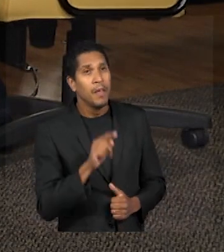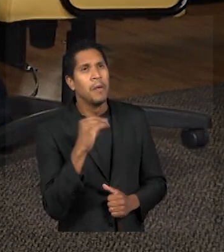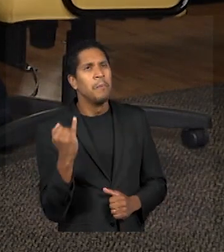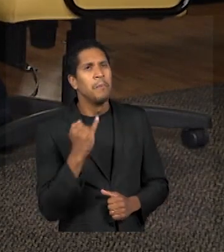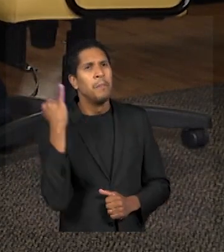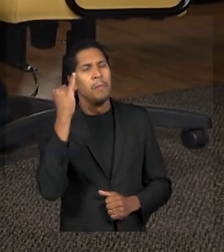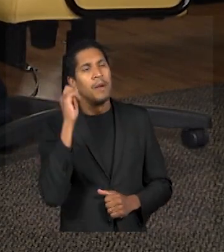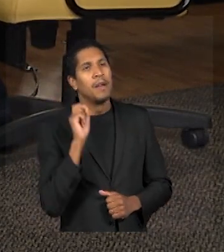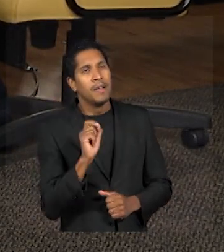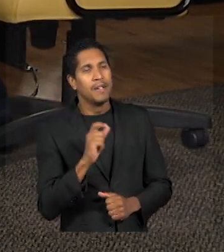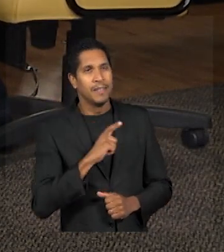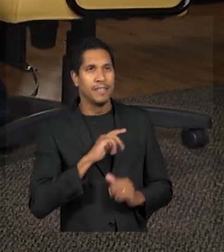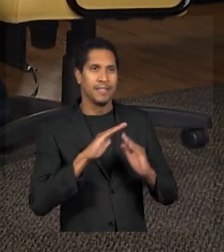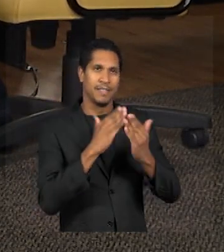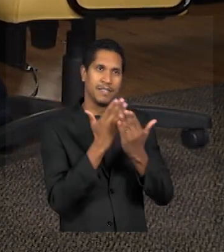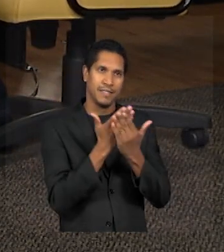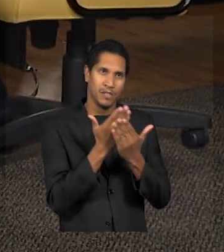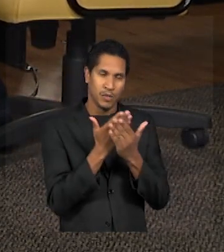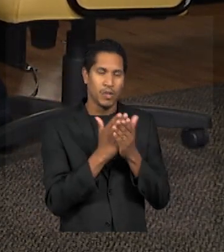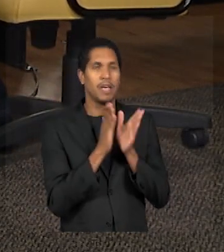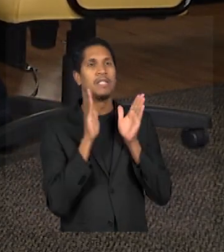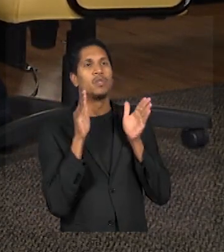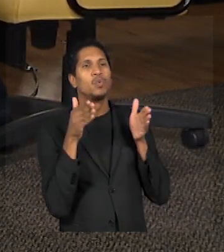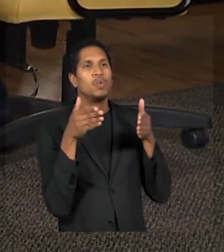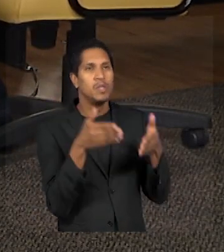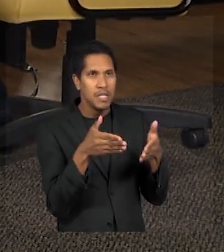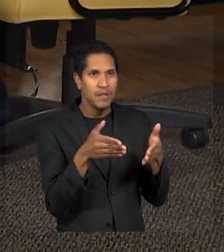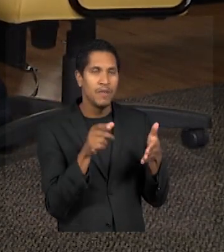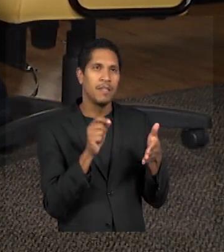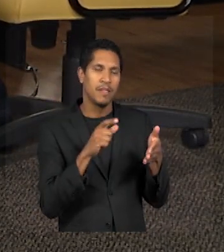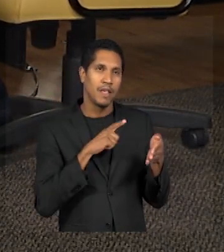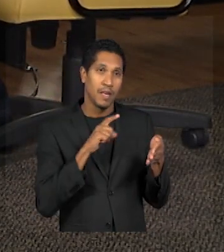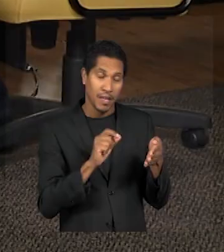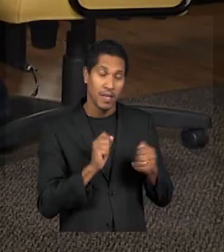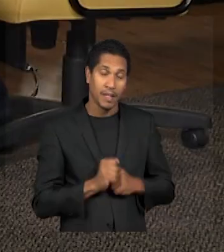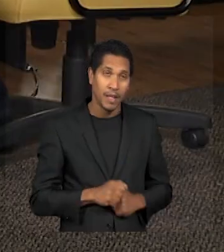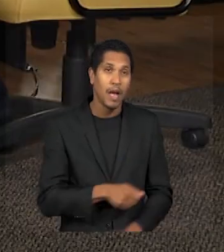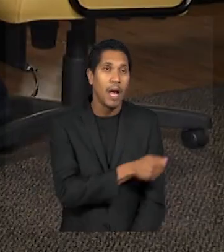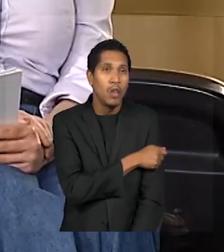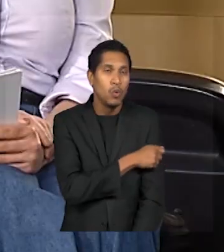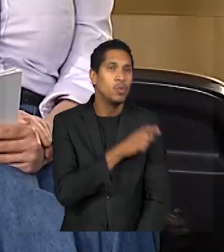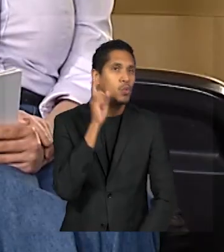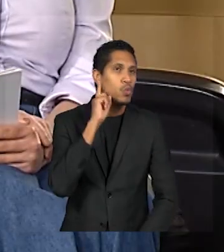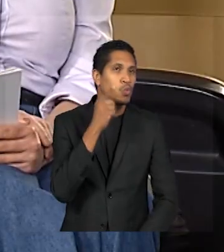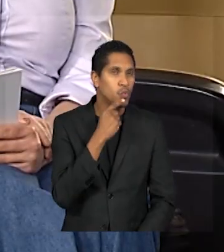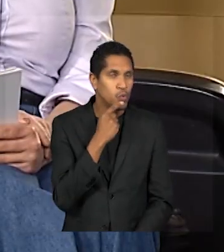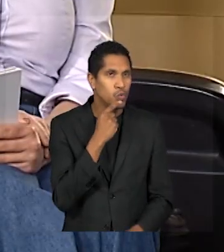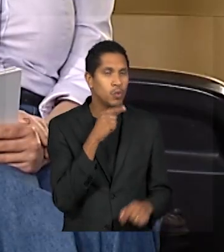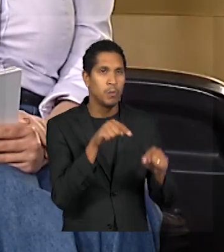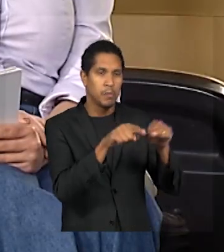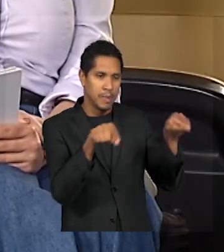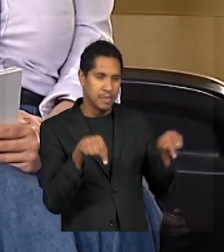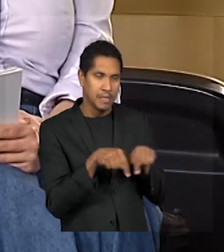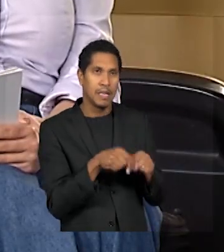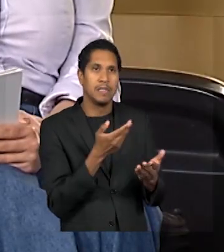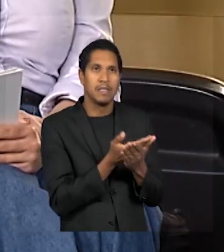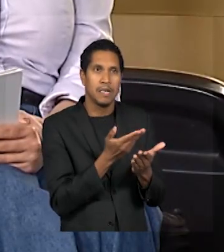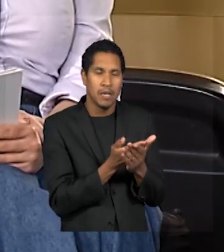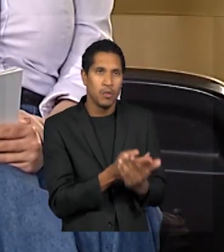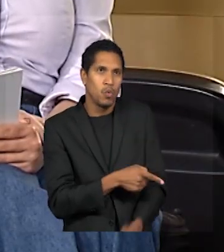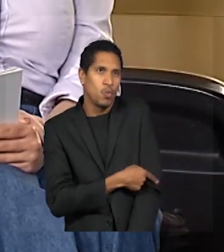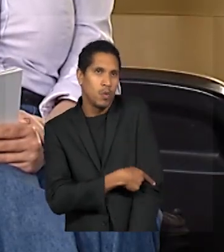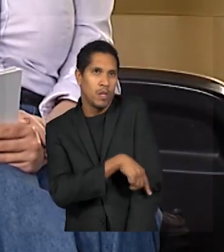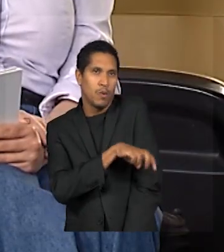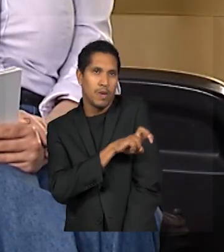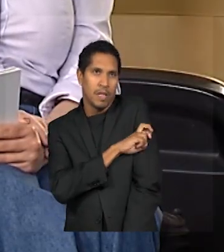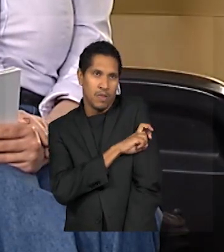você manter a escola exclusiva, aqui, os alunos exclusivamente surdos numa sala de aula até o 5º